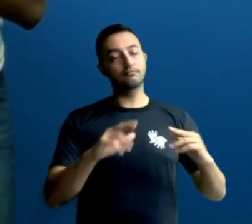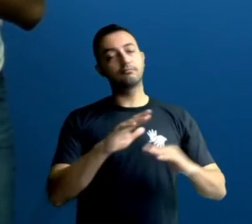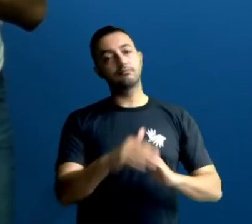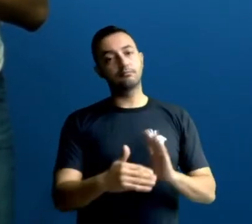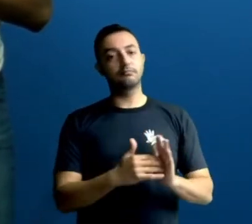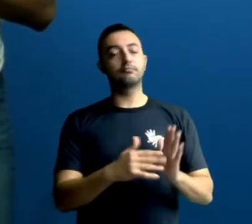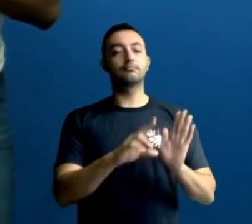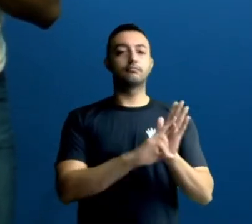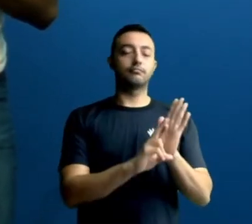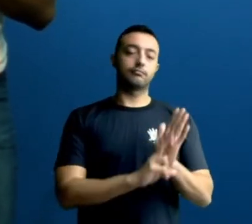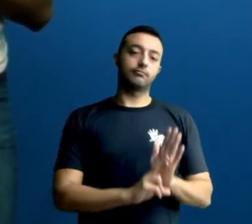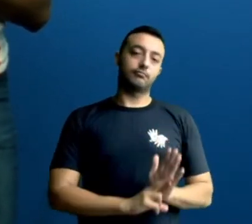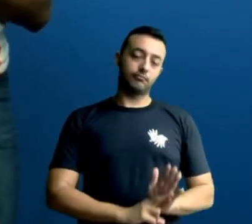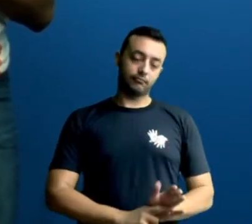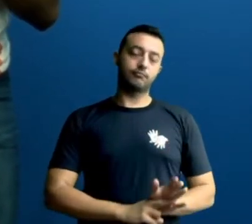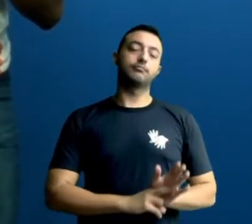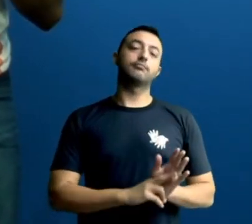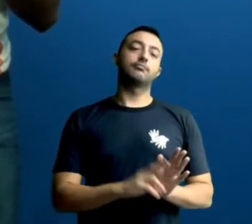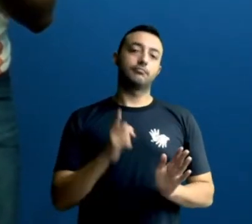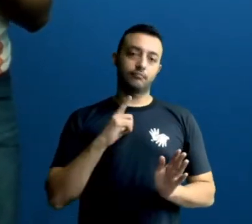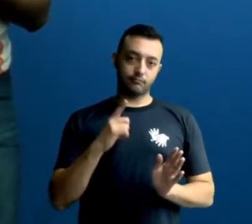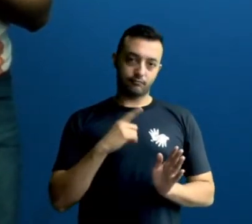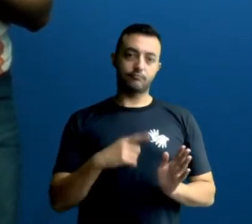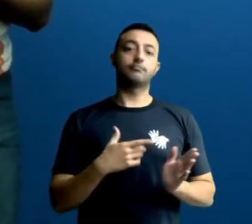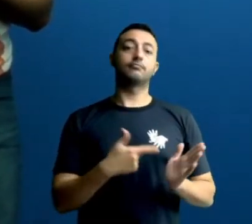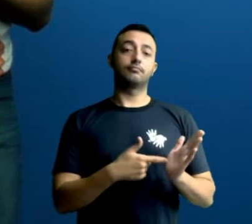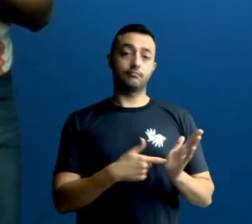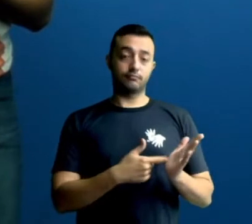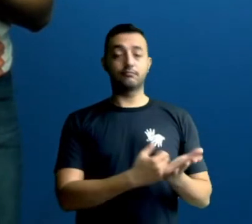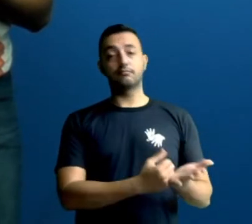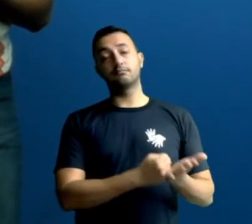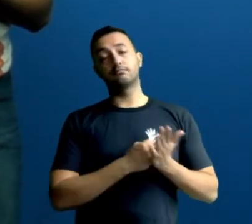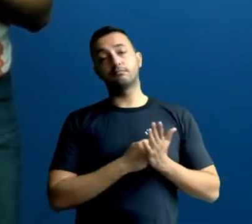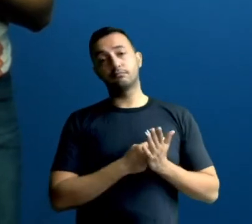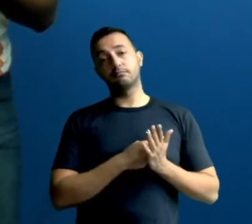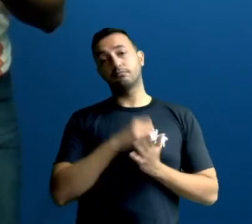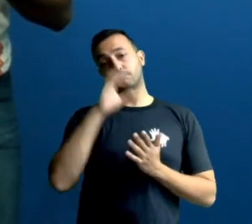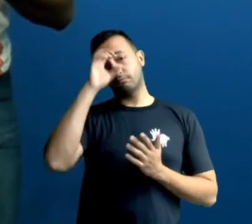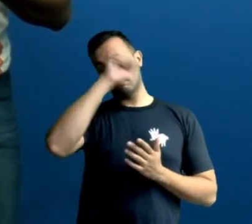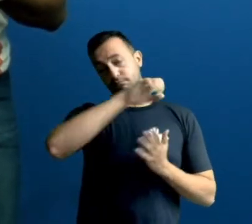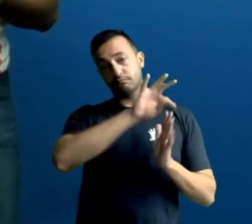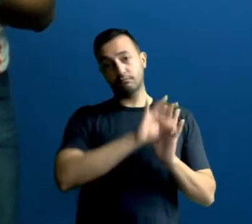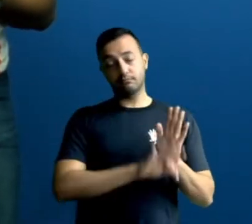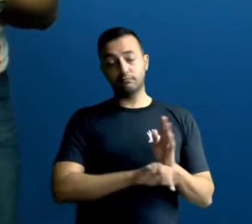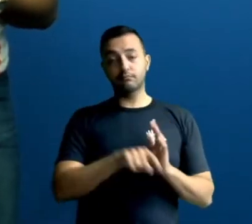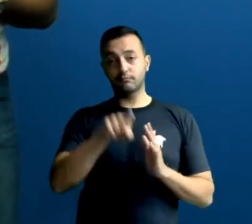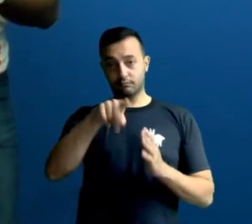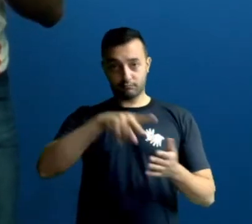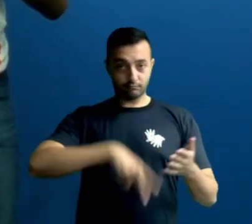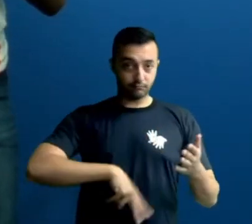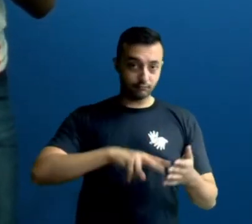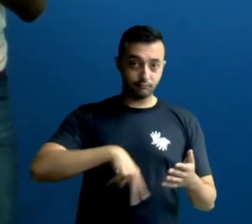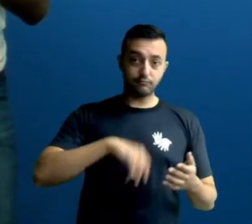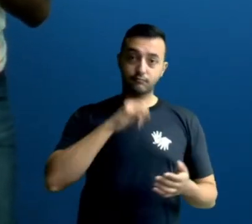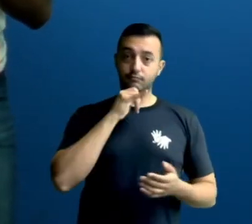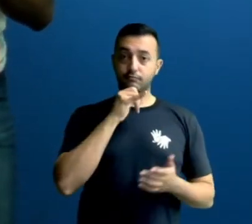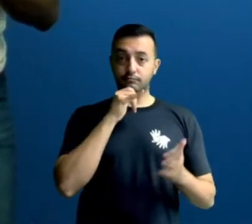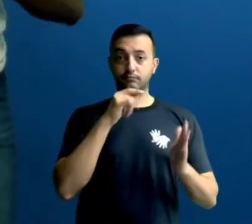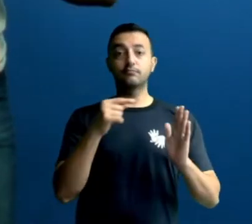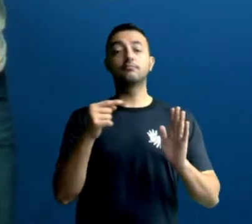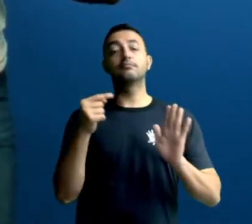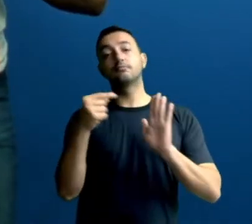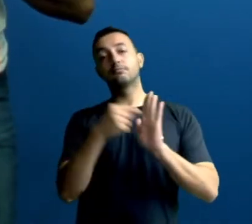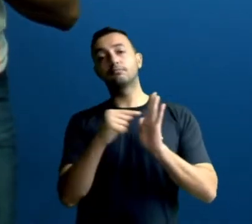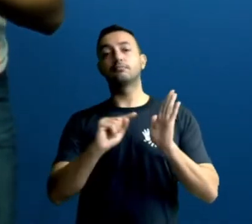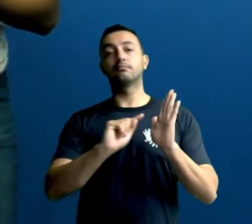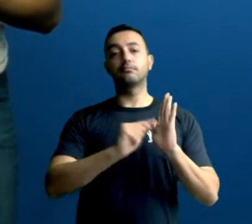todas as regrinhas que existem para a compreensão de um texto. Quando você está lendo, por exemplo, sinais de